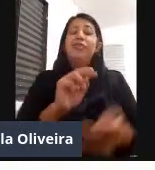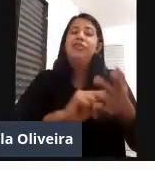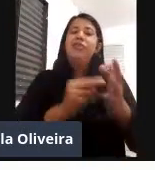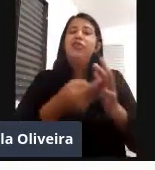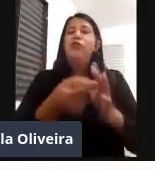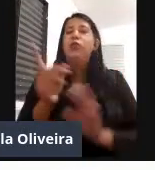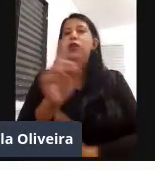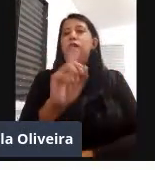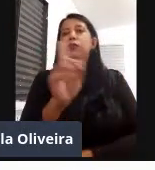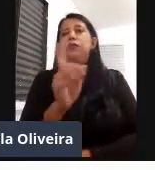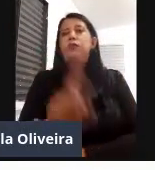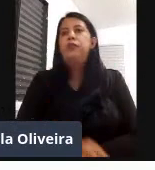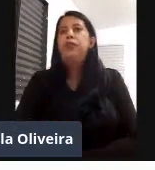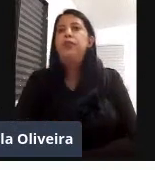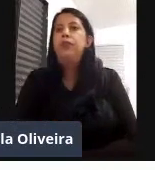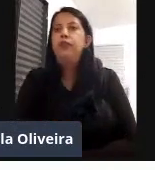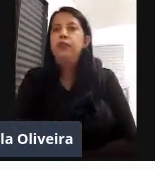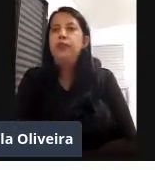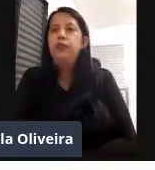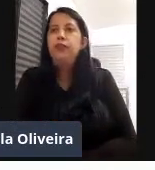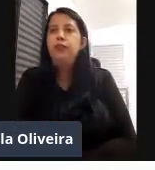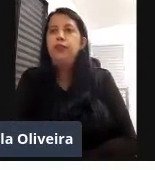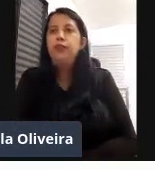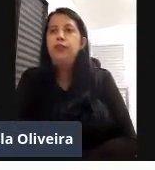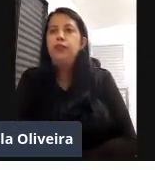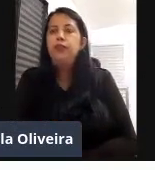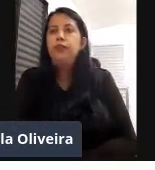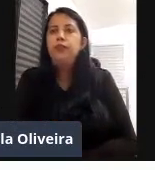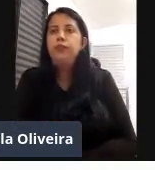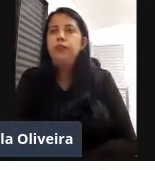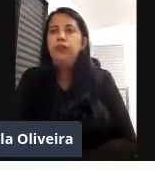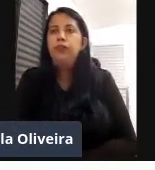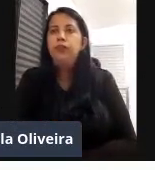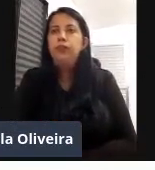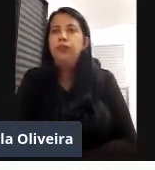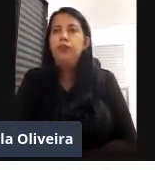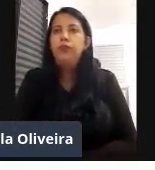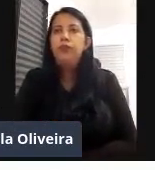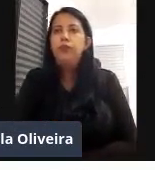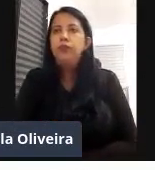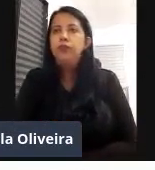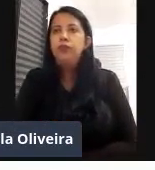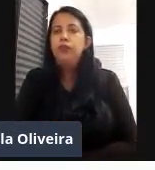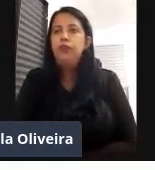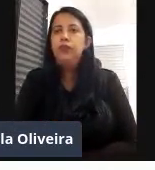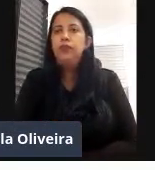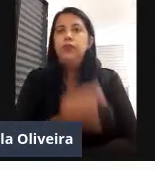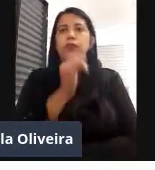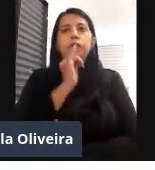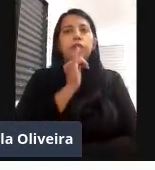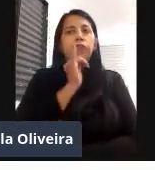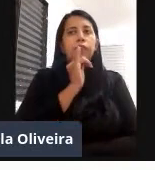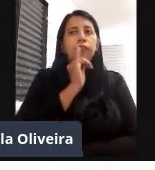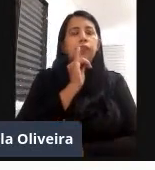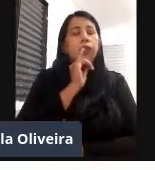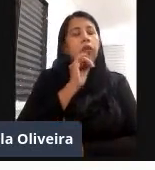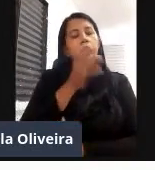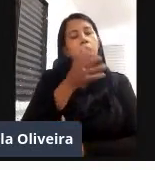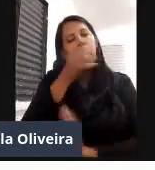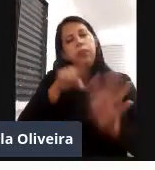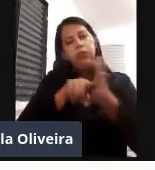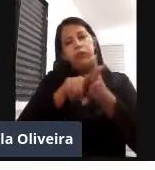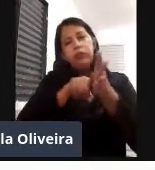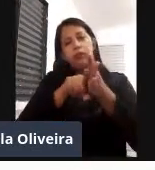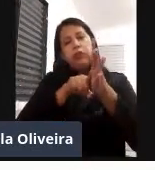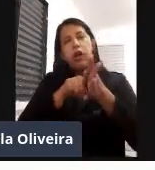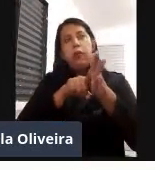aqui, dados governamentais, mas eu não quero tecnologia, nesse exemplo, tá? Eu quero só dados governamentais, eu não